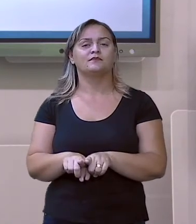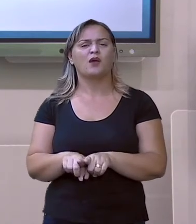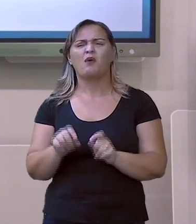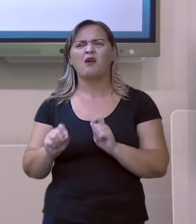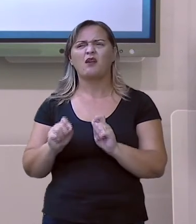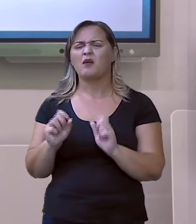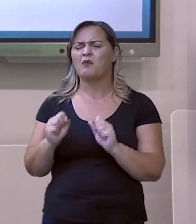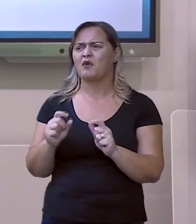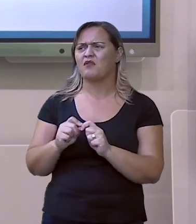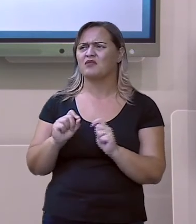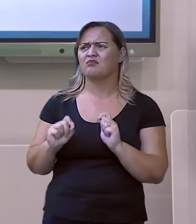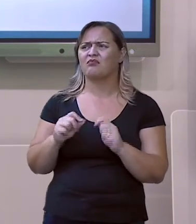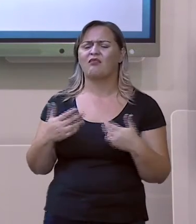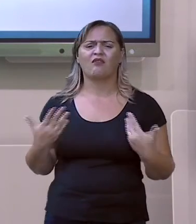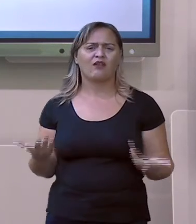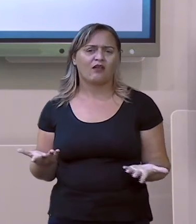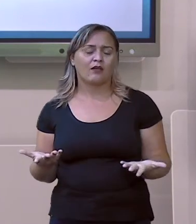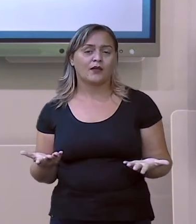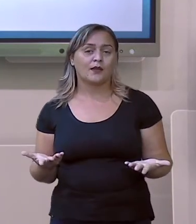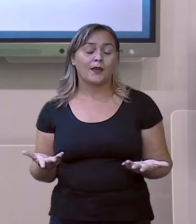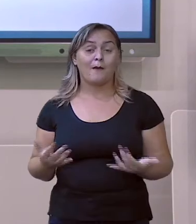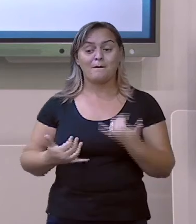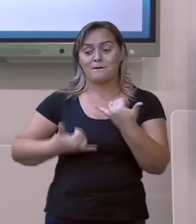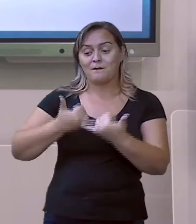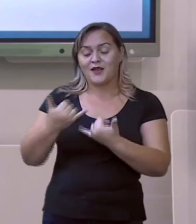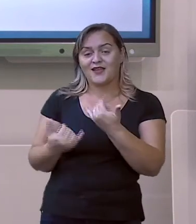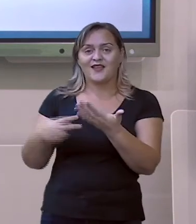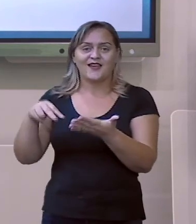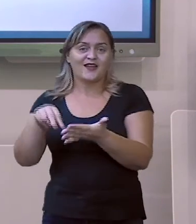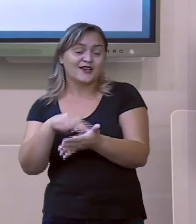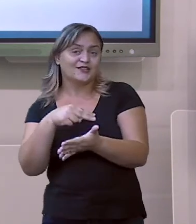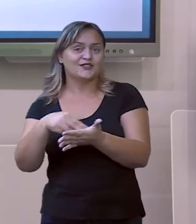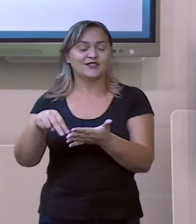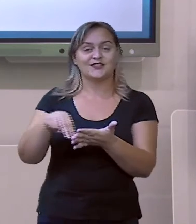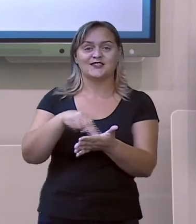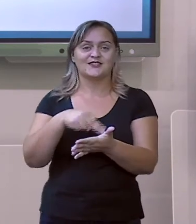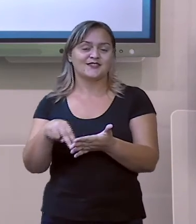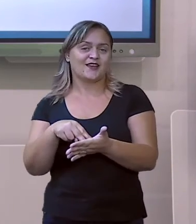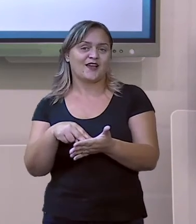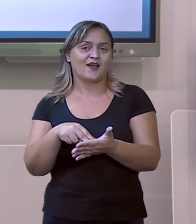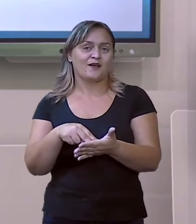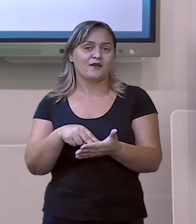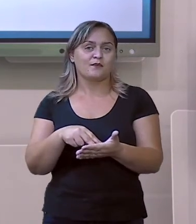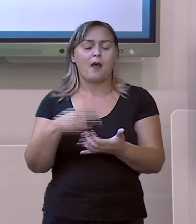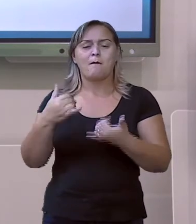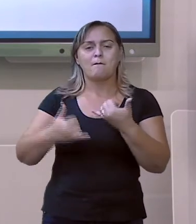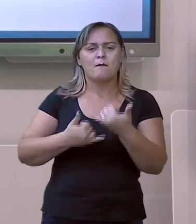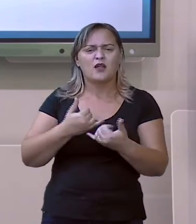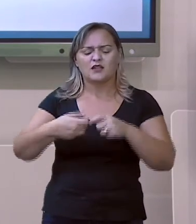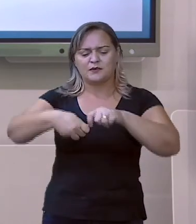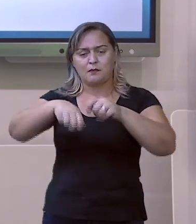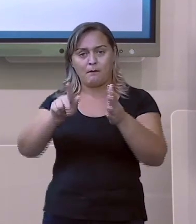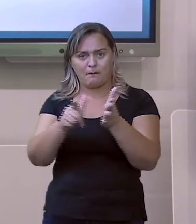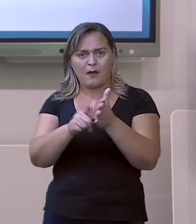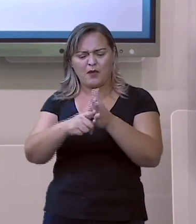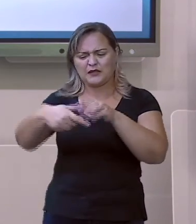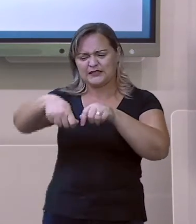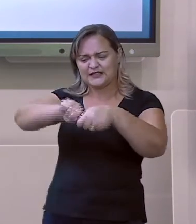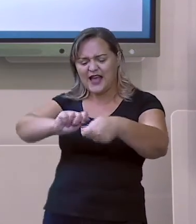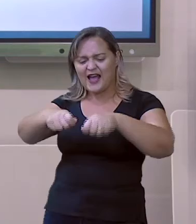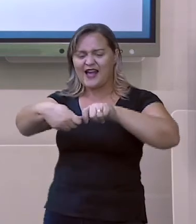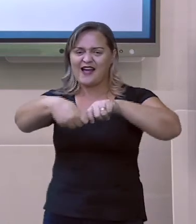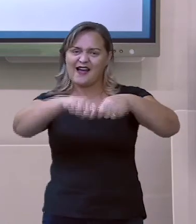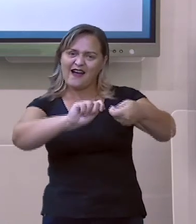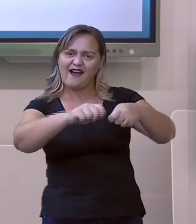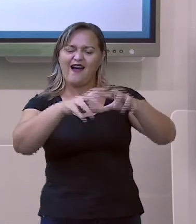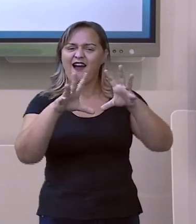de dançar, de montar pecinhas de jogos, de massinha, rasgar e amassar papel. É uma forma de fazer